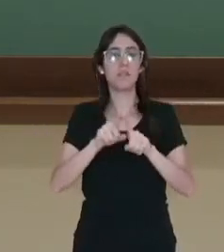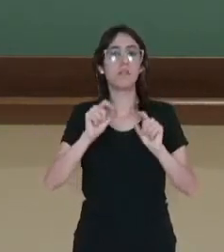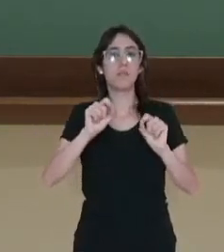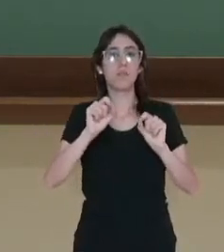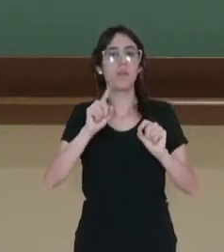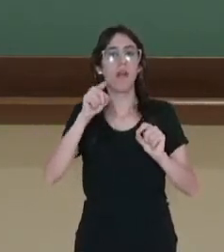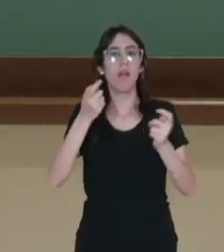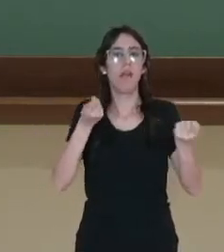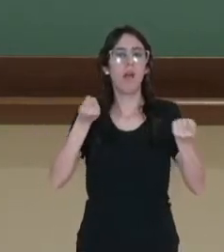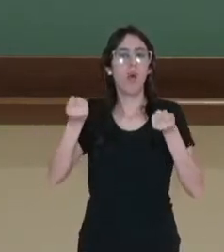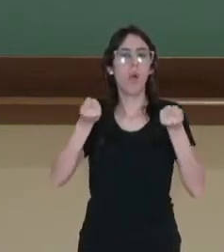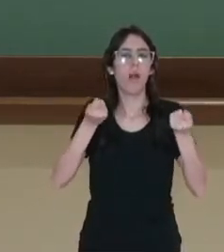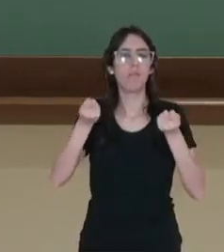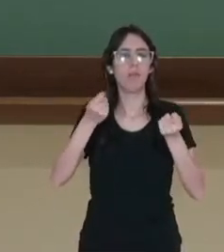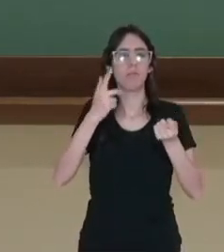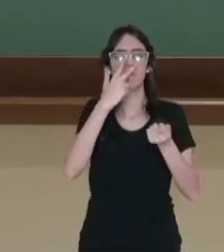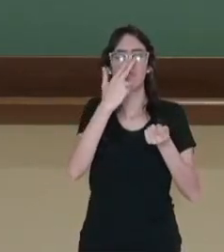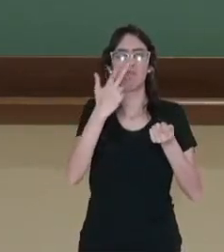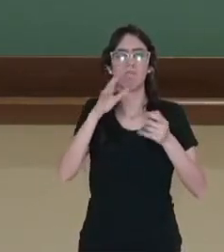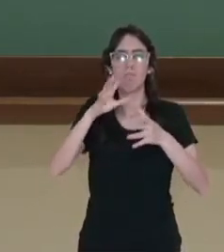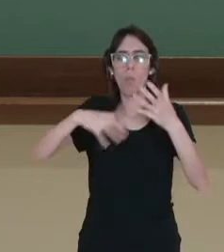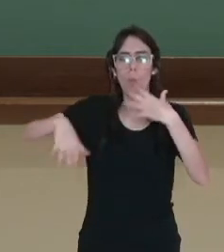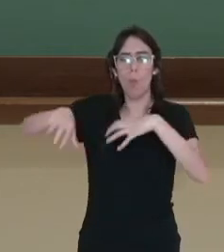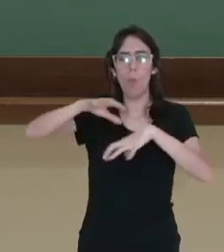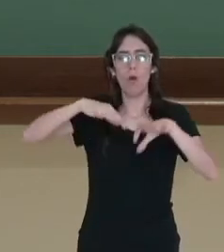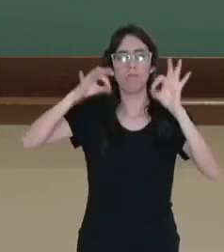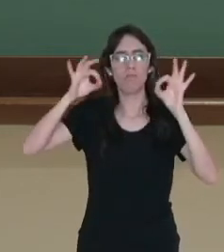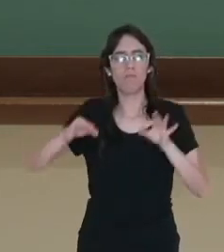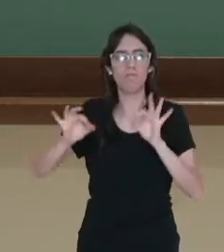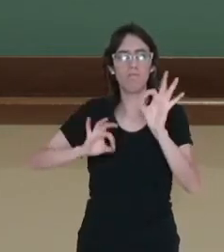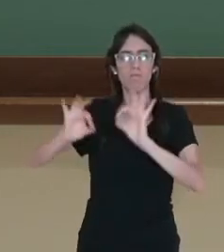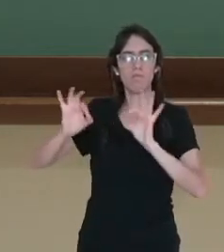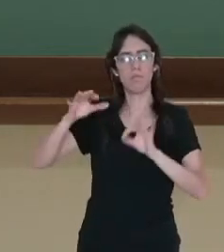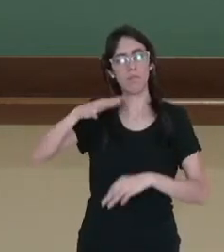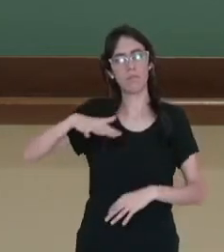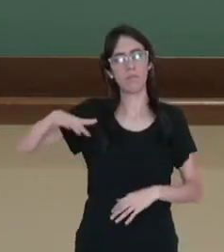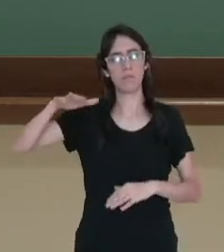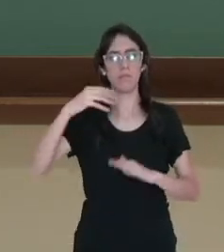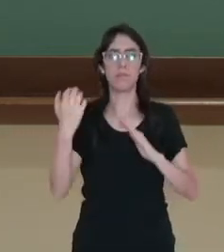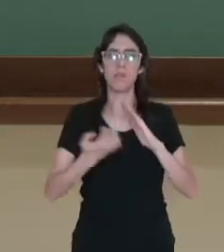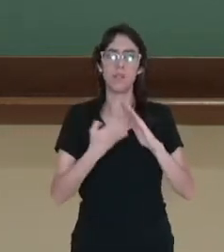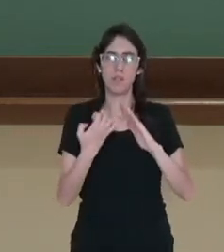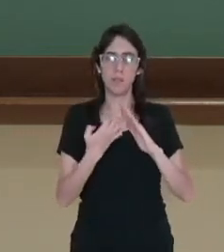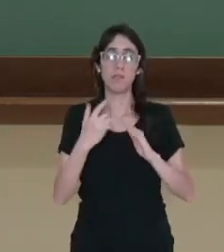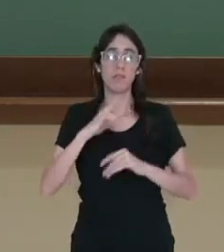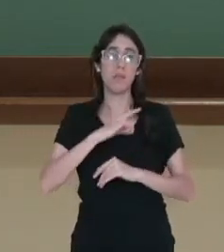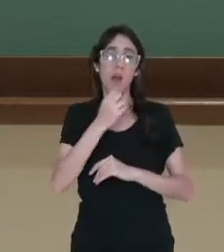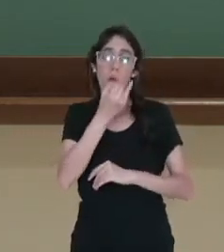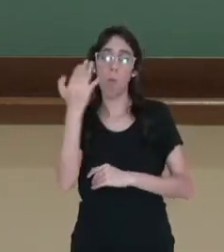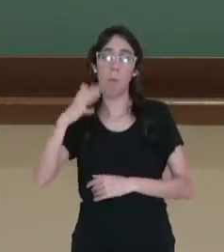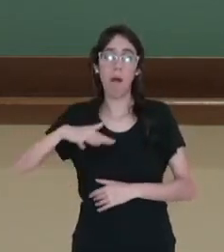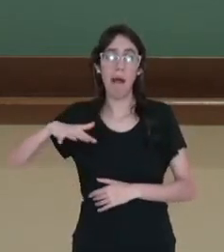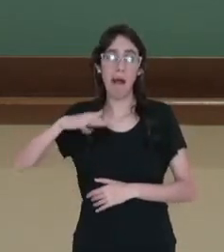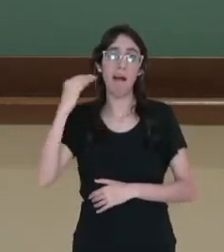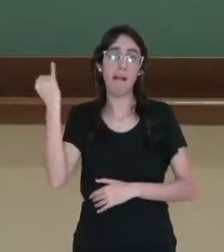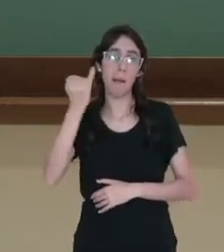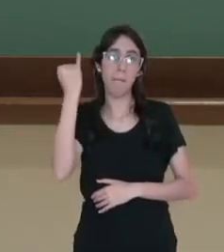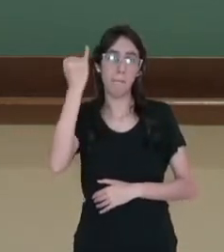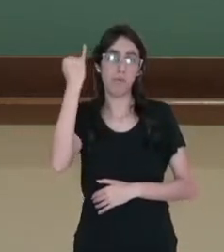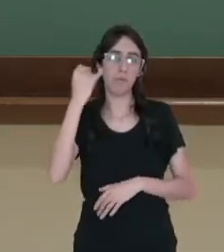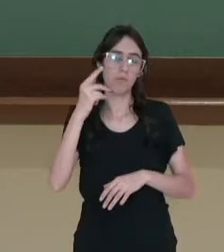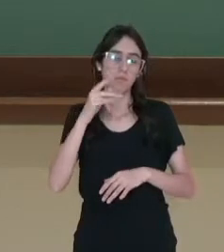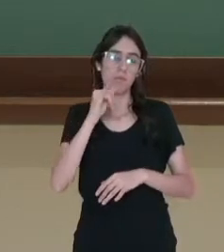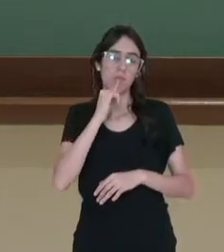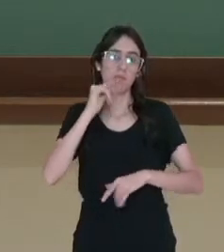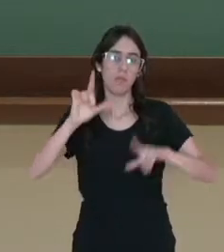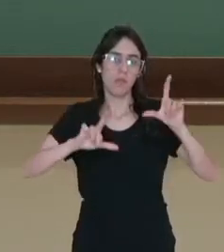regulatória, regular, organizar o funcionamento dessas empresas em áreas importantes, como no caso das telecomunicações e